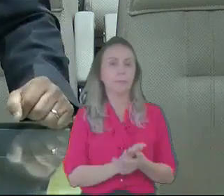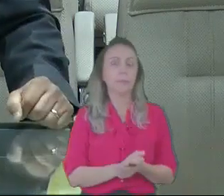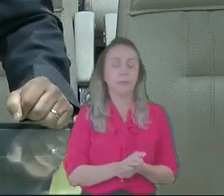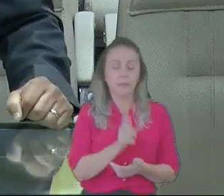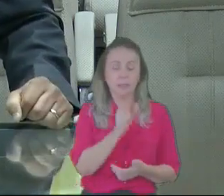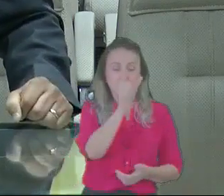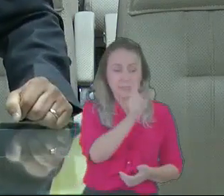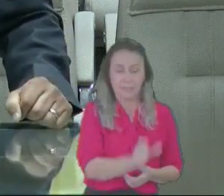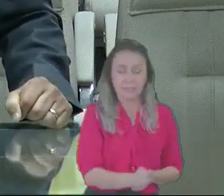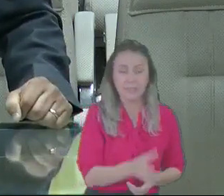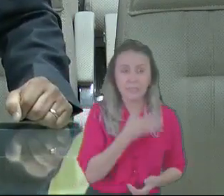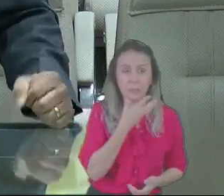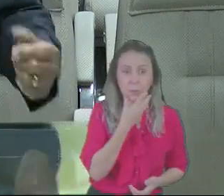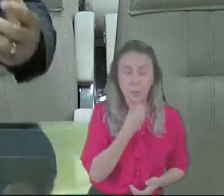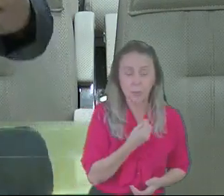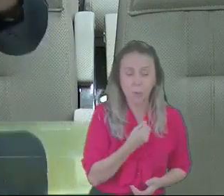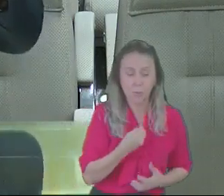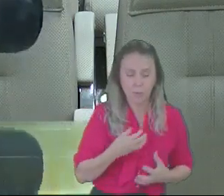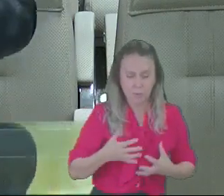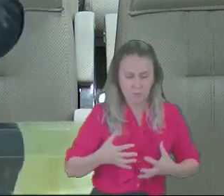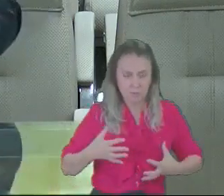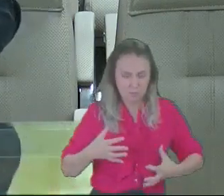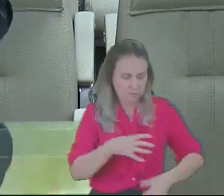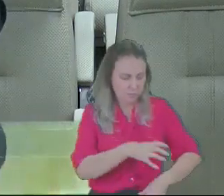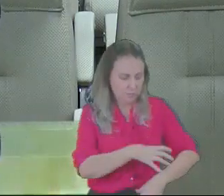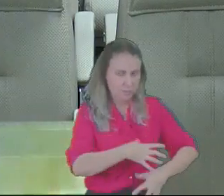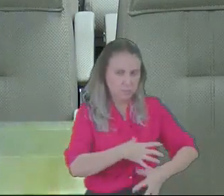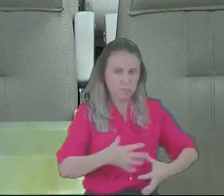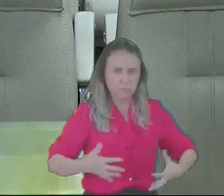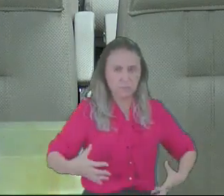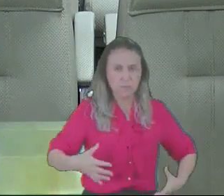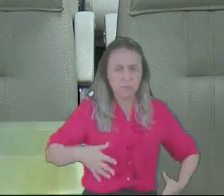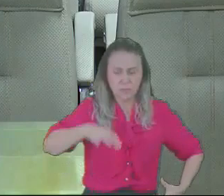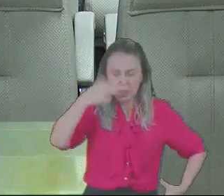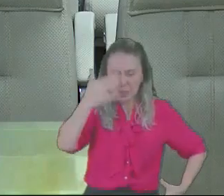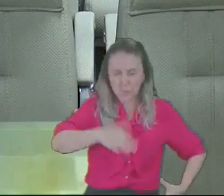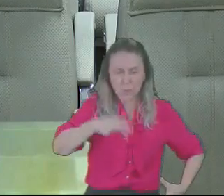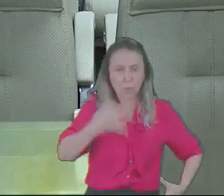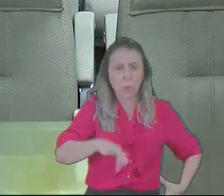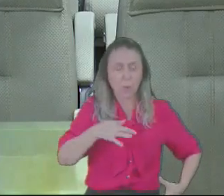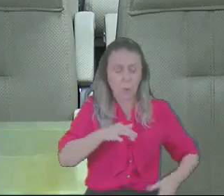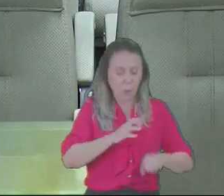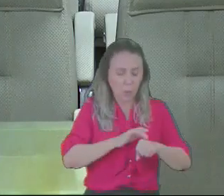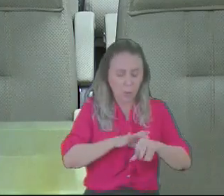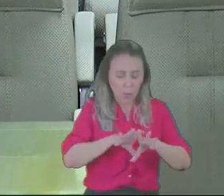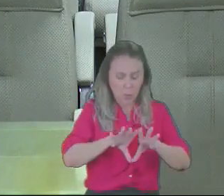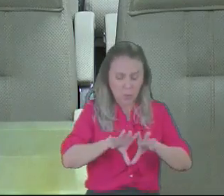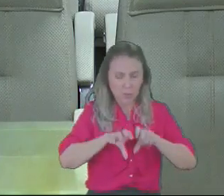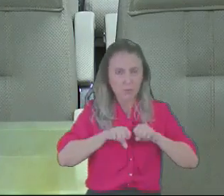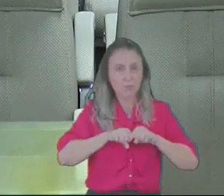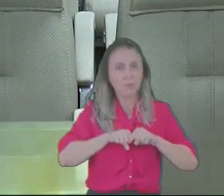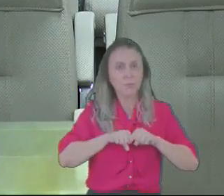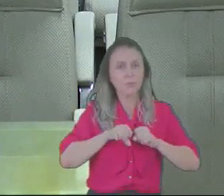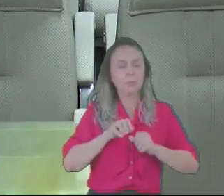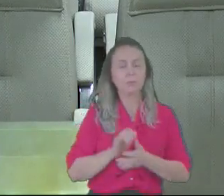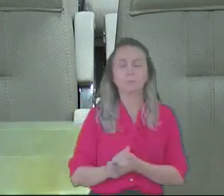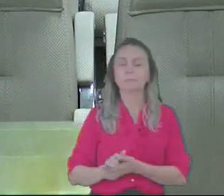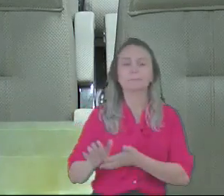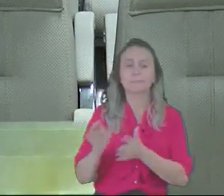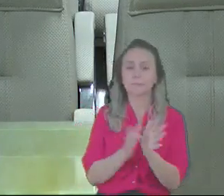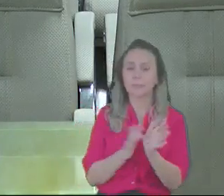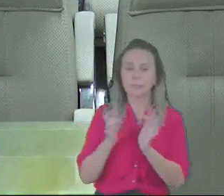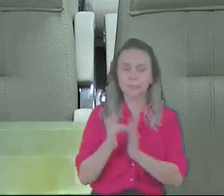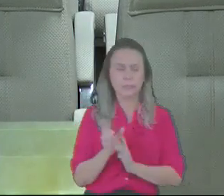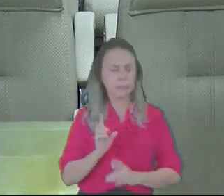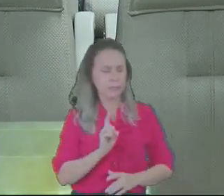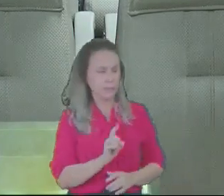dores é e qual é o pensamento dos fariseus é que ele se com doendo com a desgraça do homem logo